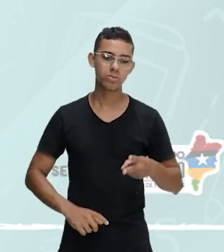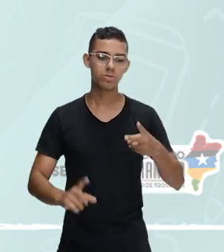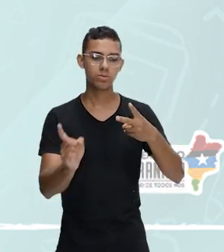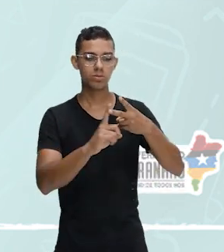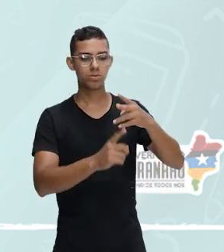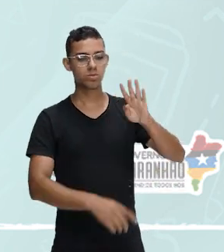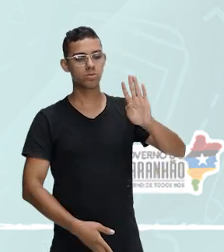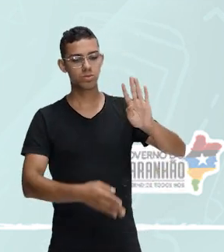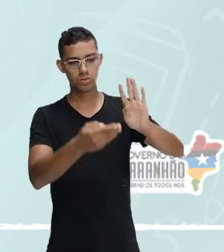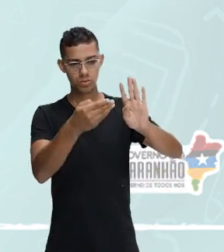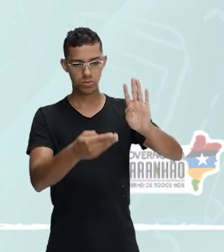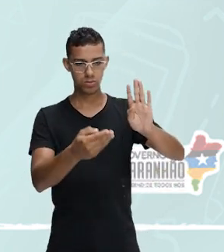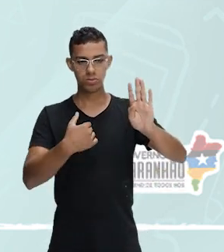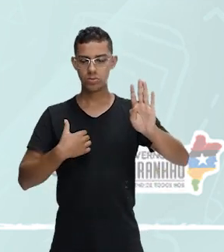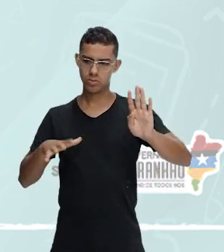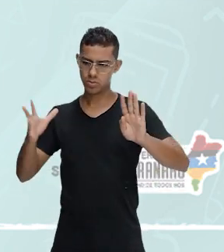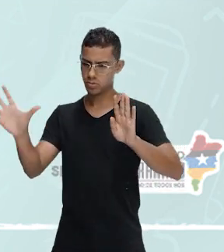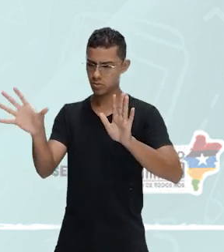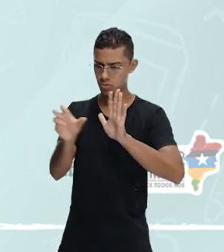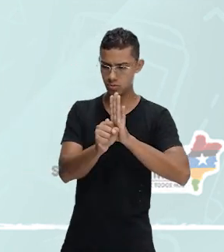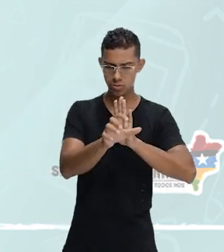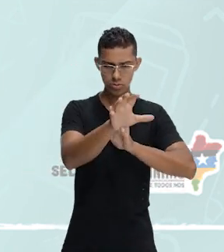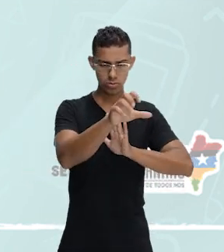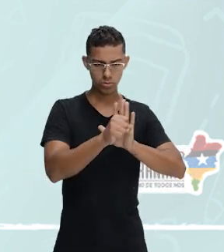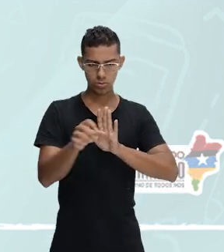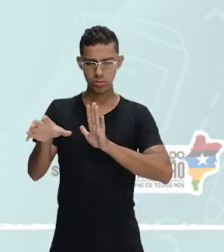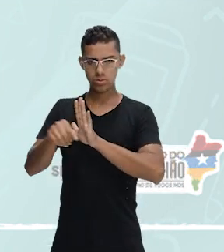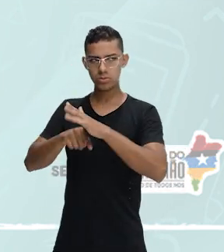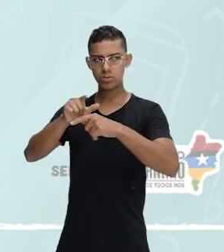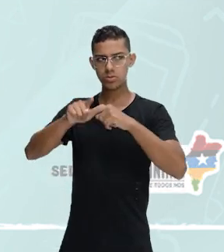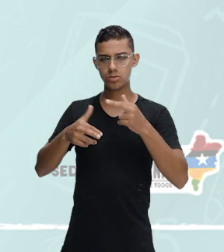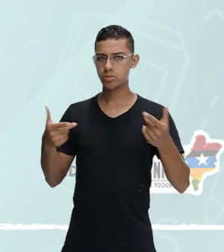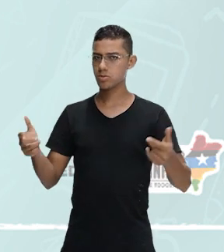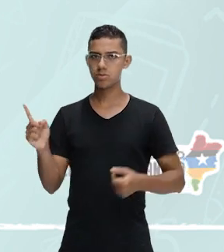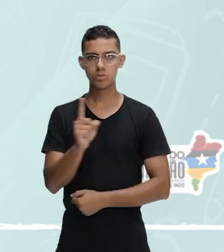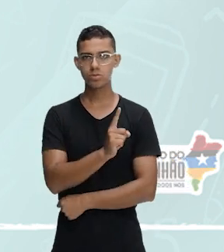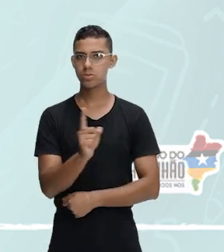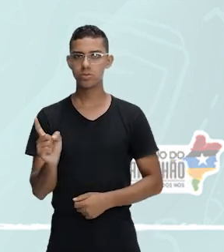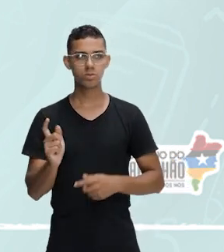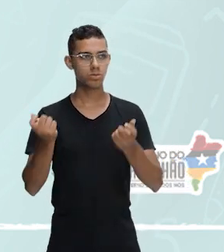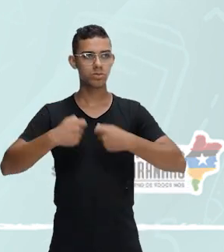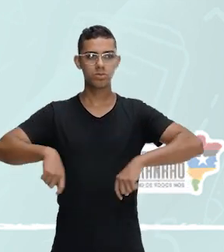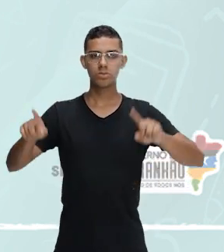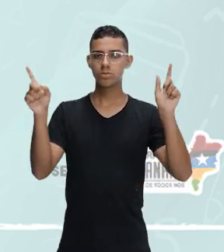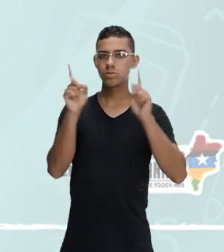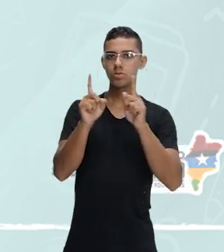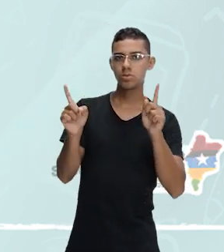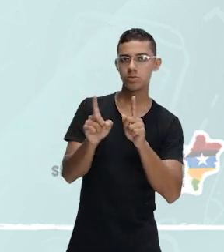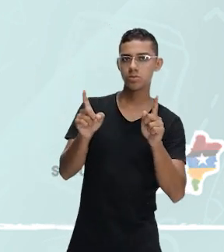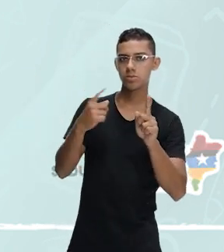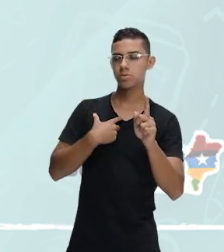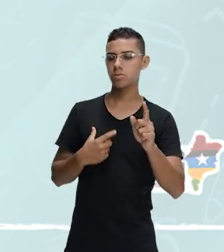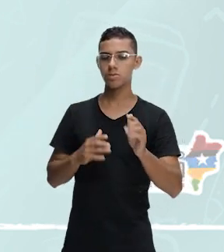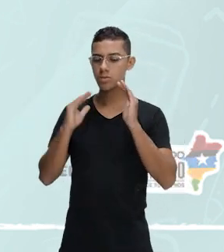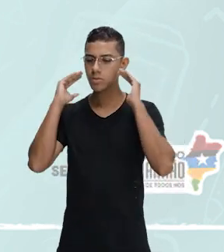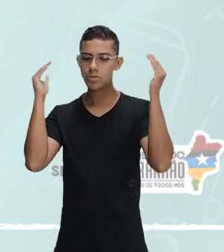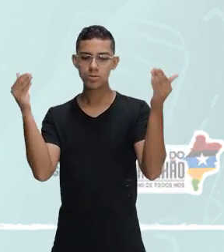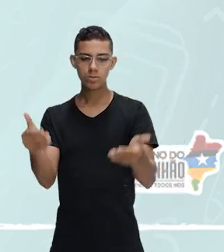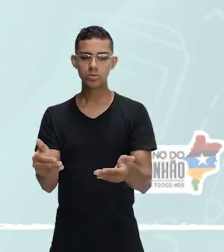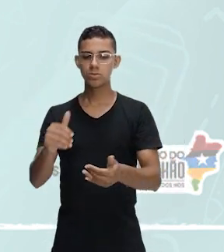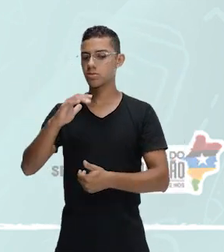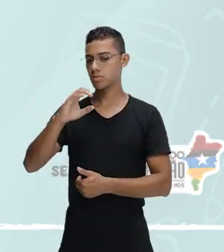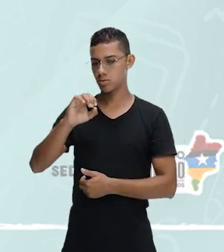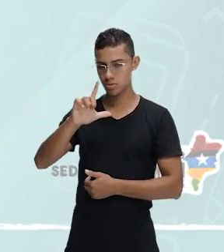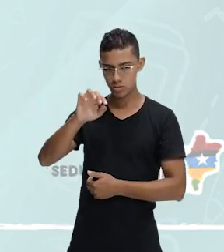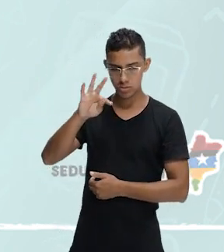matéria, coleta de material, coleta de elementos. Necessariamente, nós não estamos lidando em foco com a